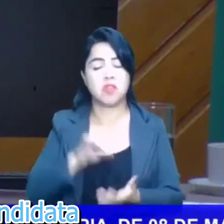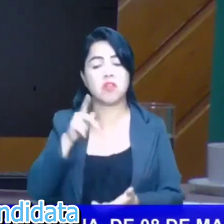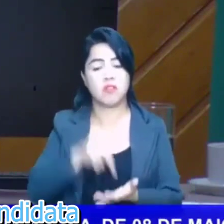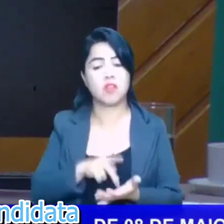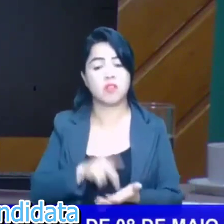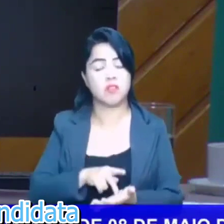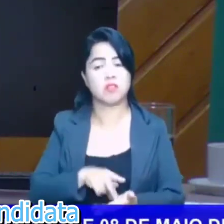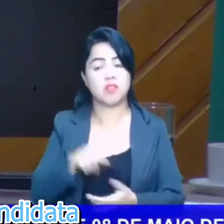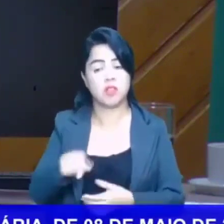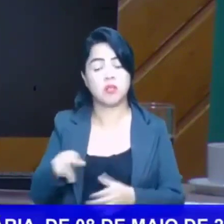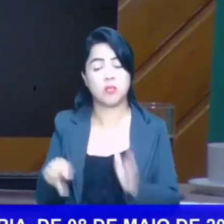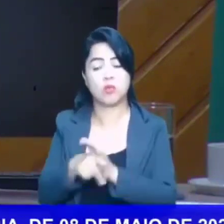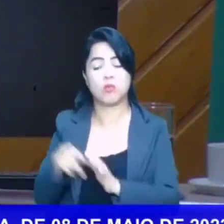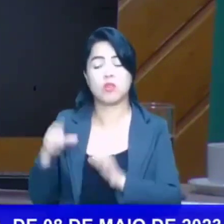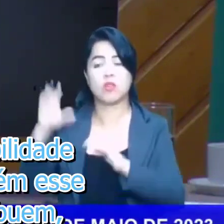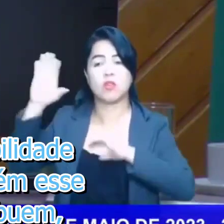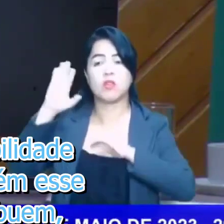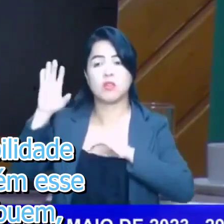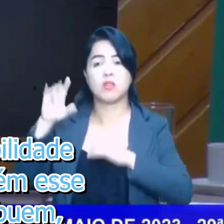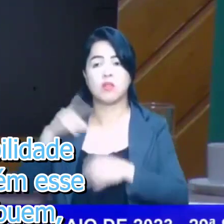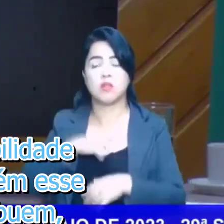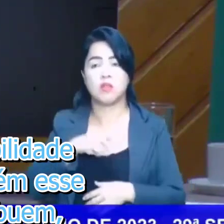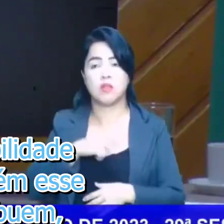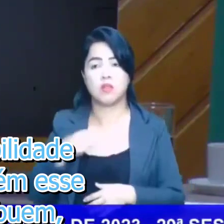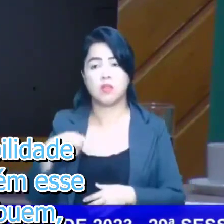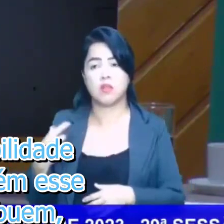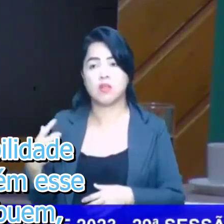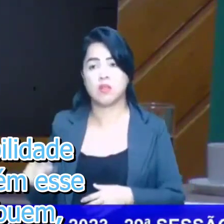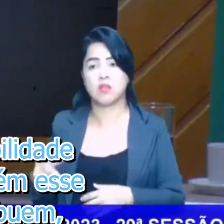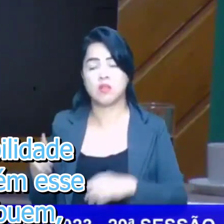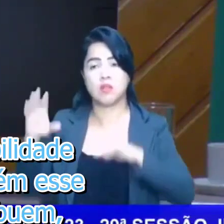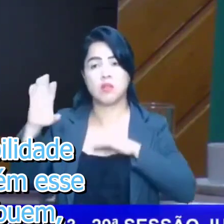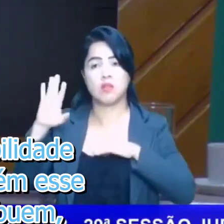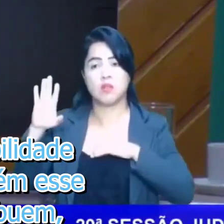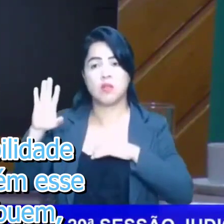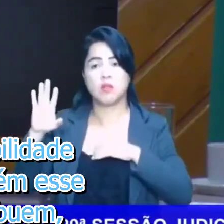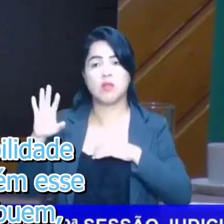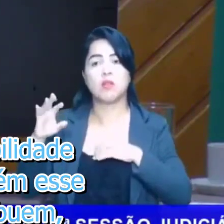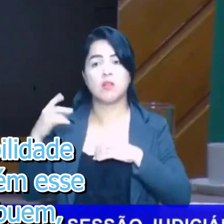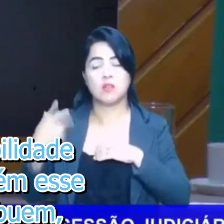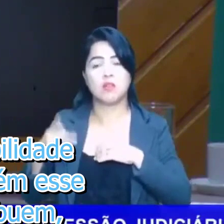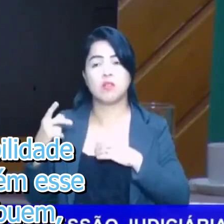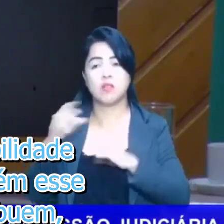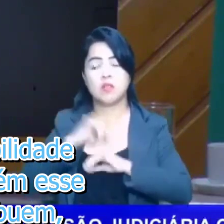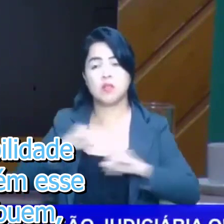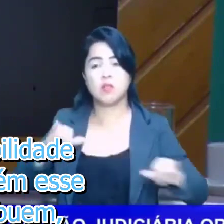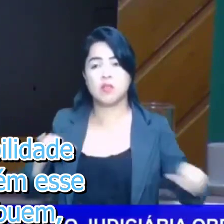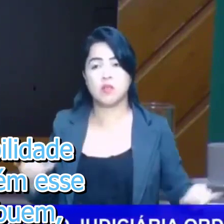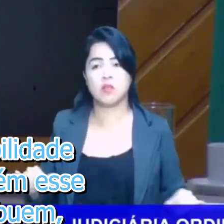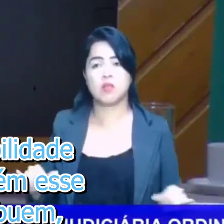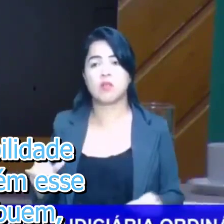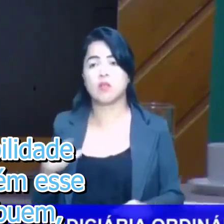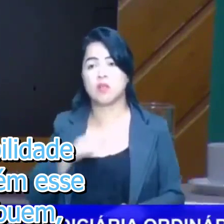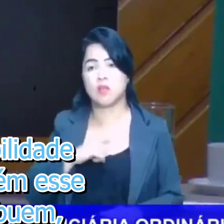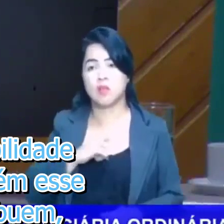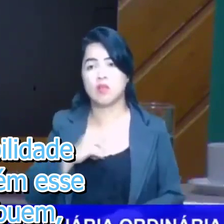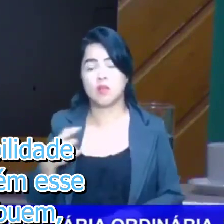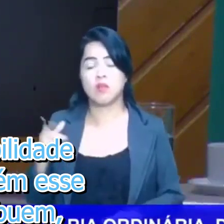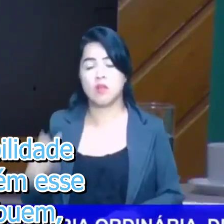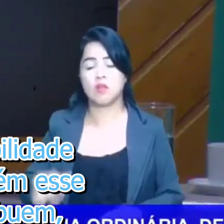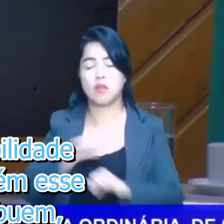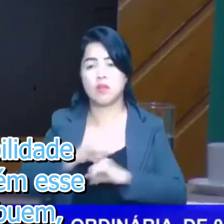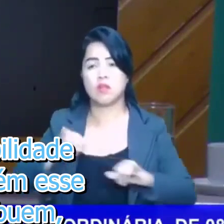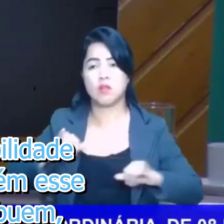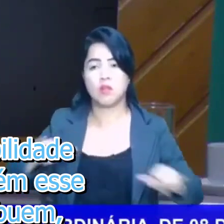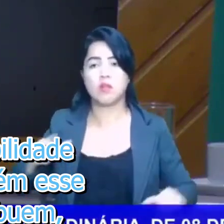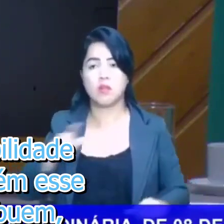é da candidata, e, por certo, saiu de sua responsabilidade, da responsabilidade de sua campanha, porque são as campanhas que detêm esse material de